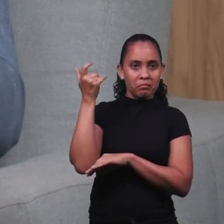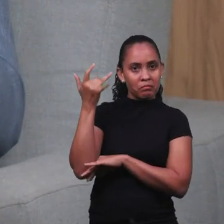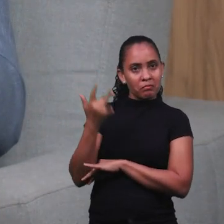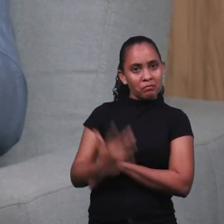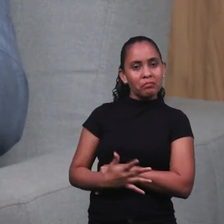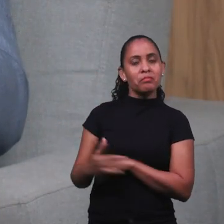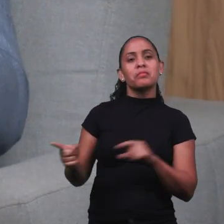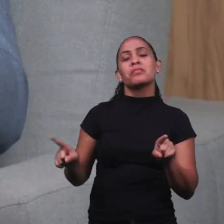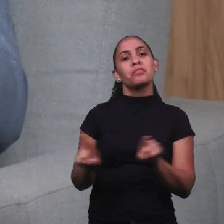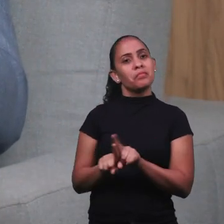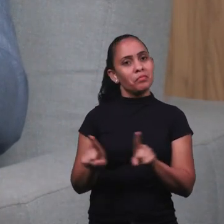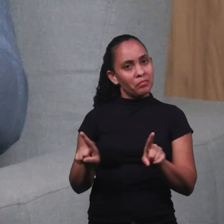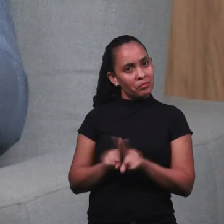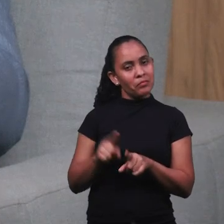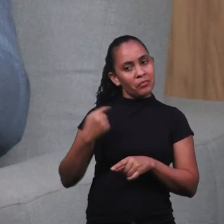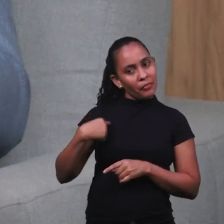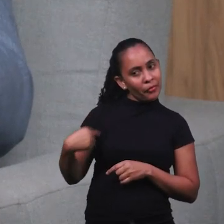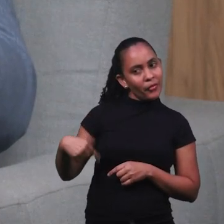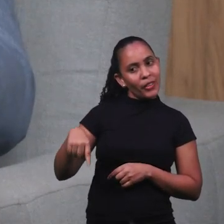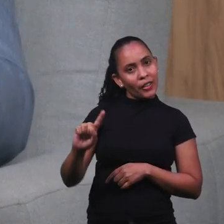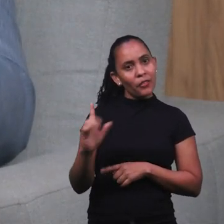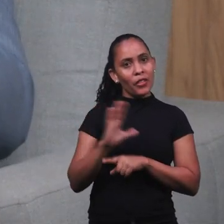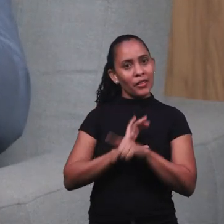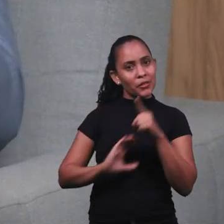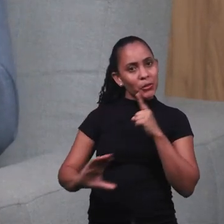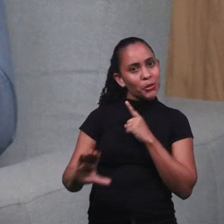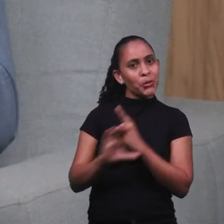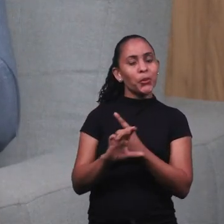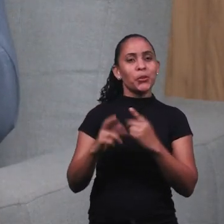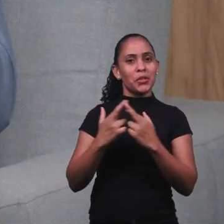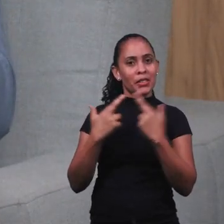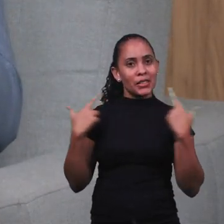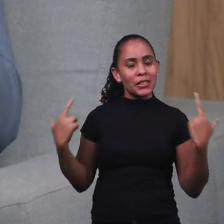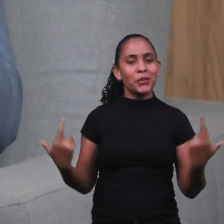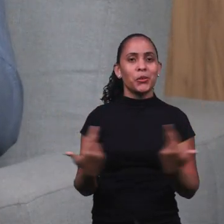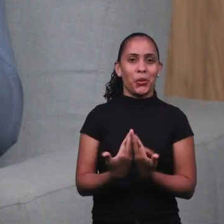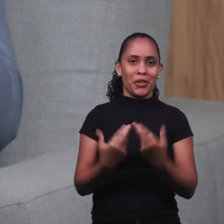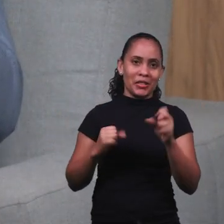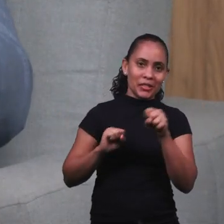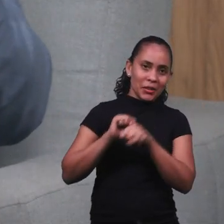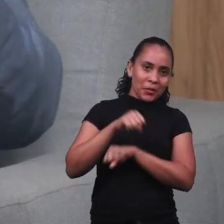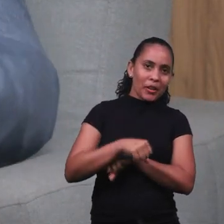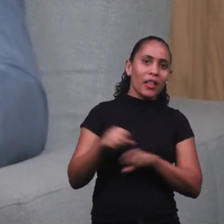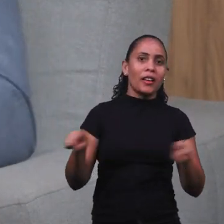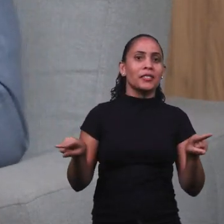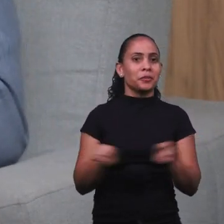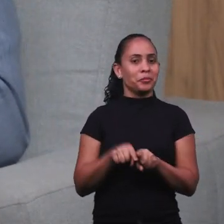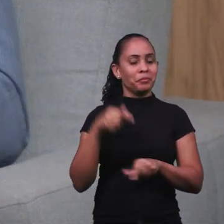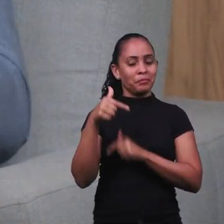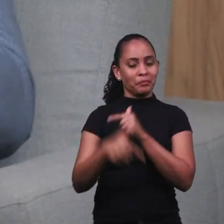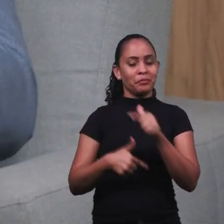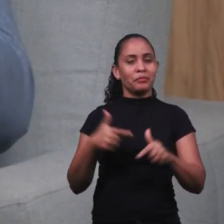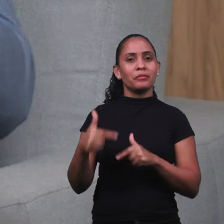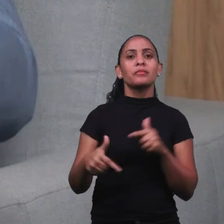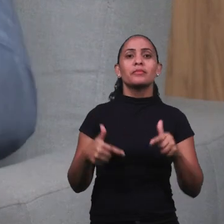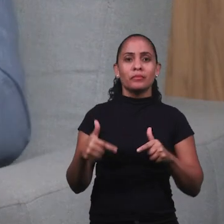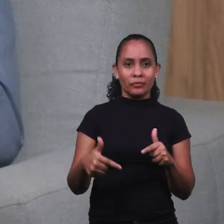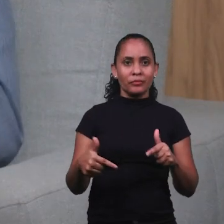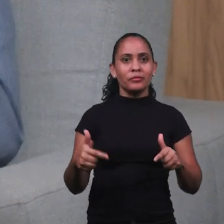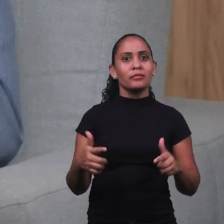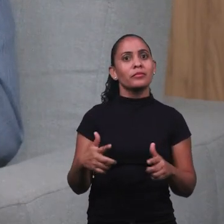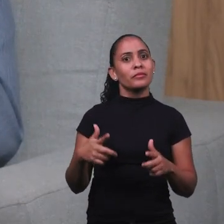madrugadas diárias, ele que participa dos cultos, das reuniões, dos seminários, está ativo na obra, realizando